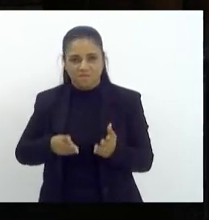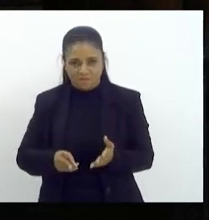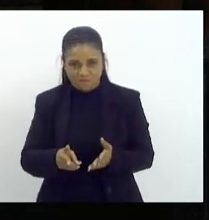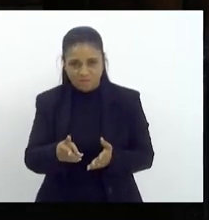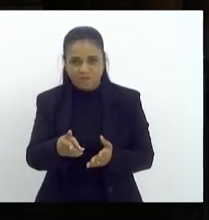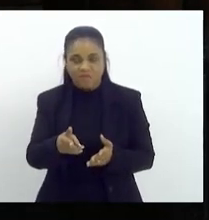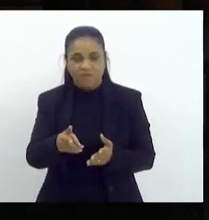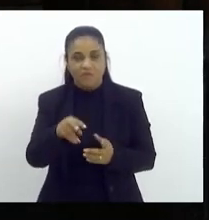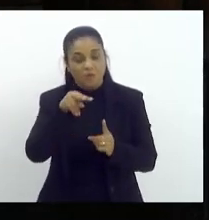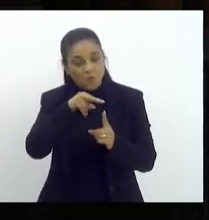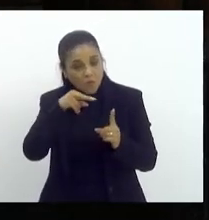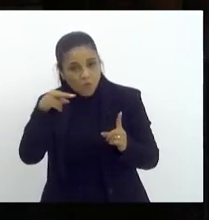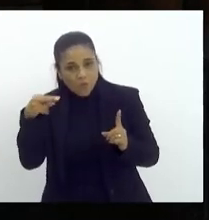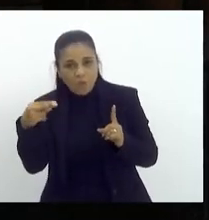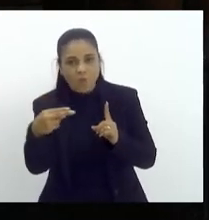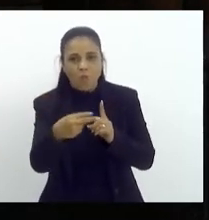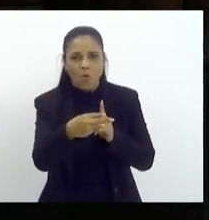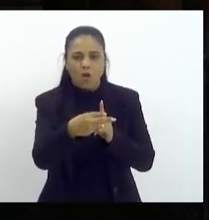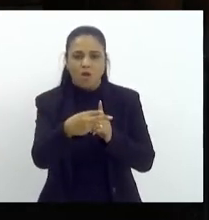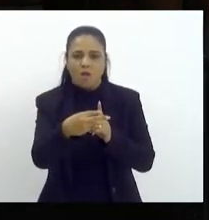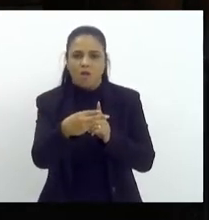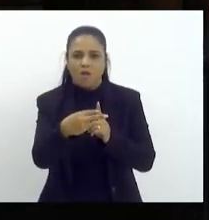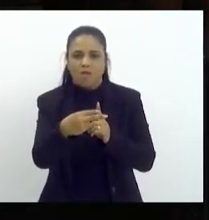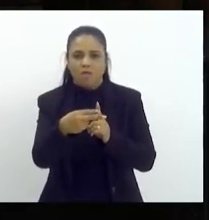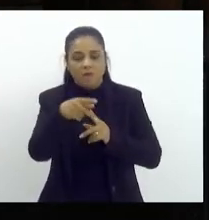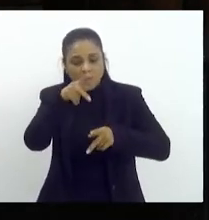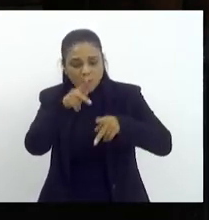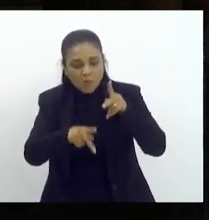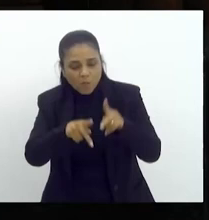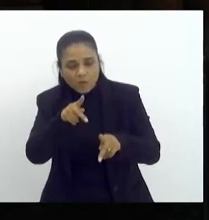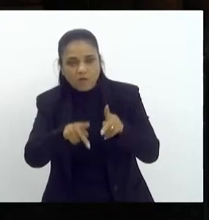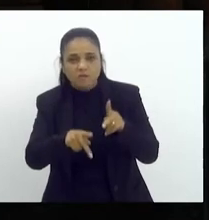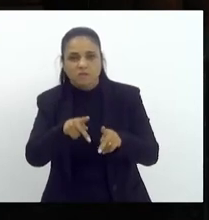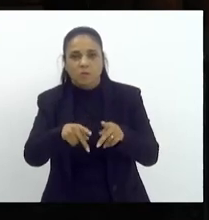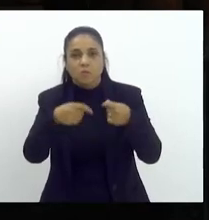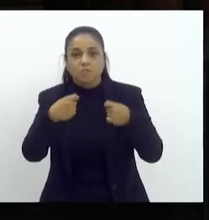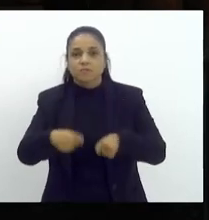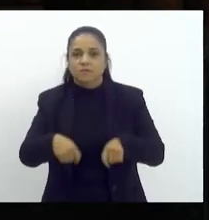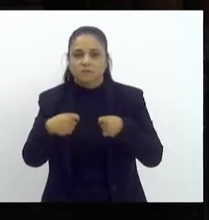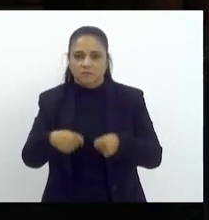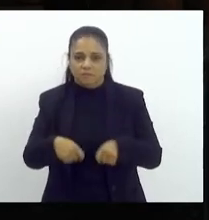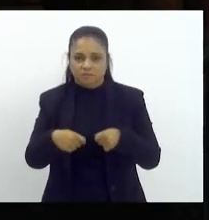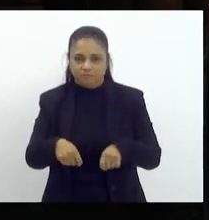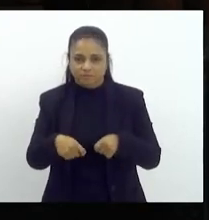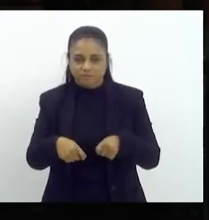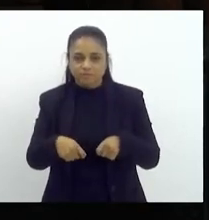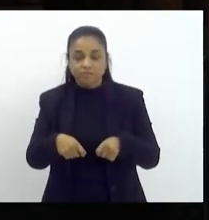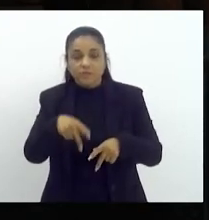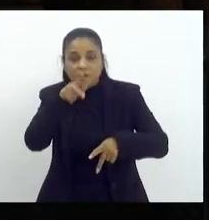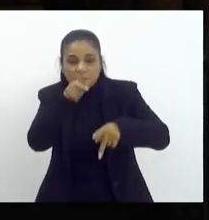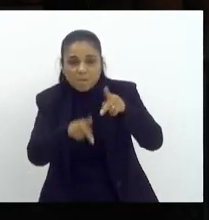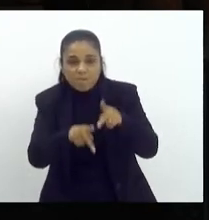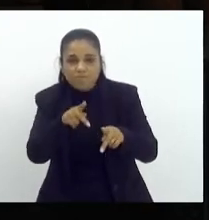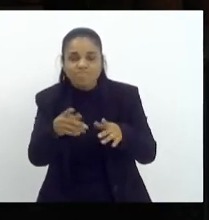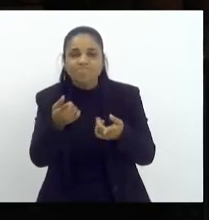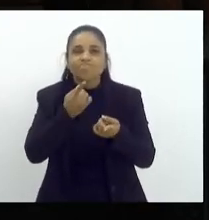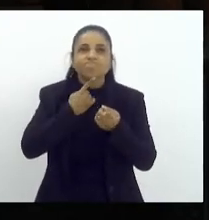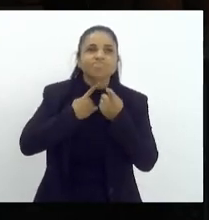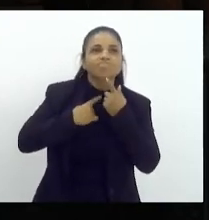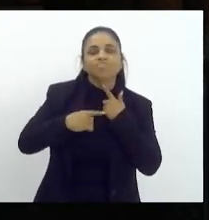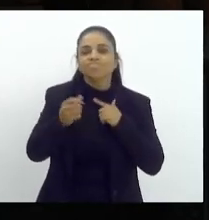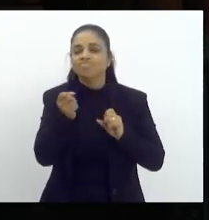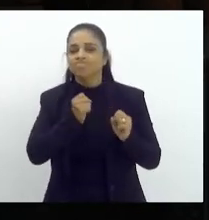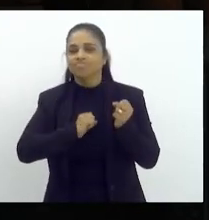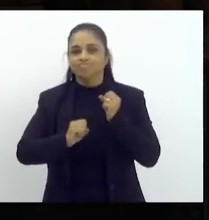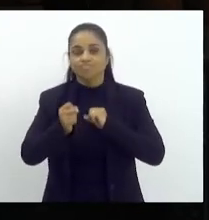nós temos um olhar atento aquilo que a população precisa aquilo que a população anseia Mas temos que